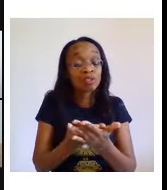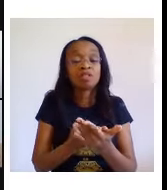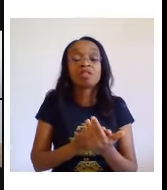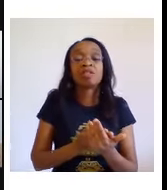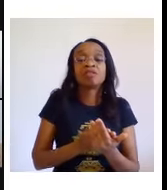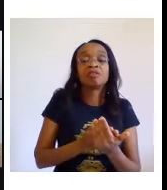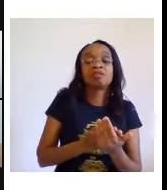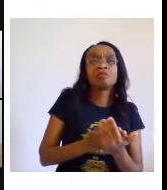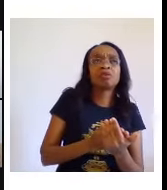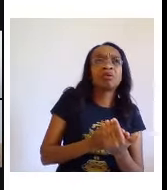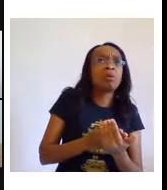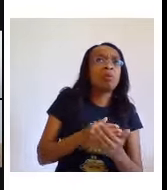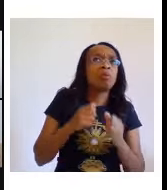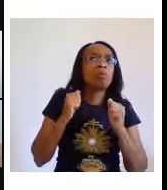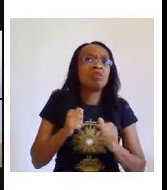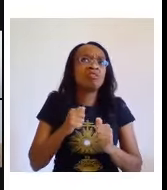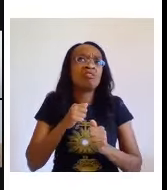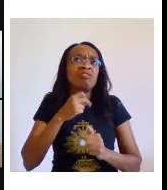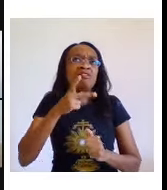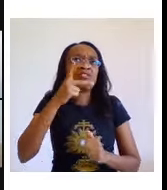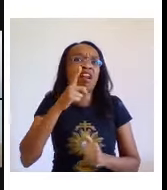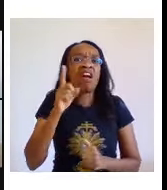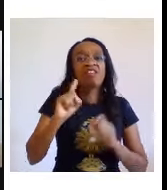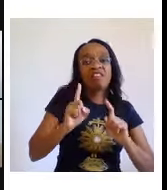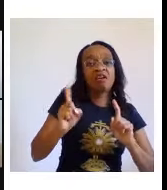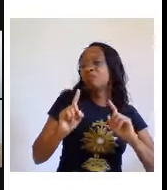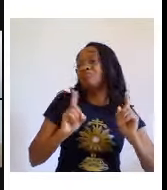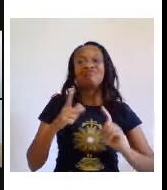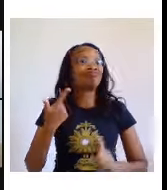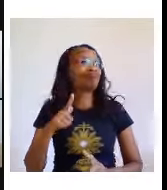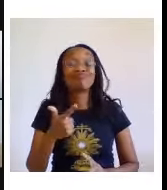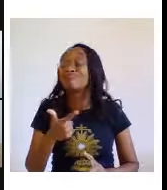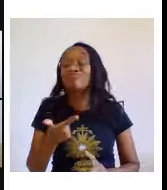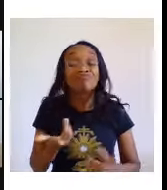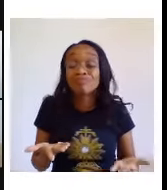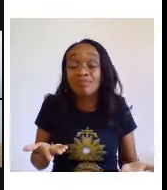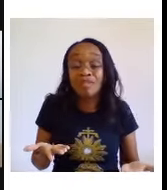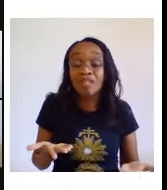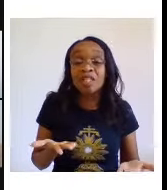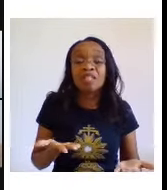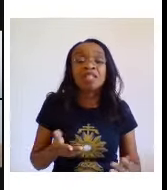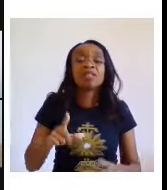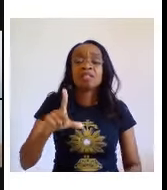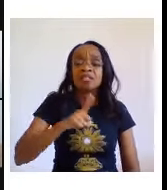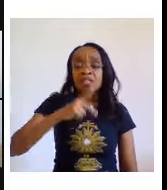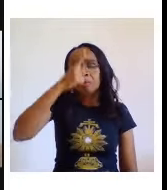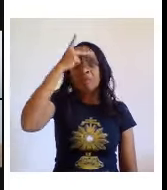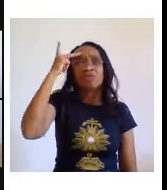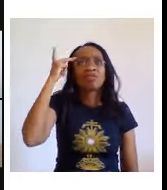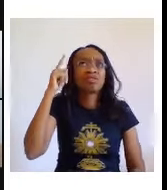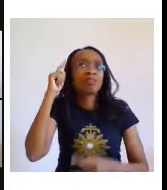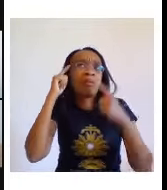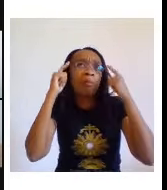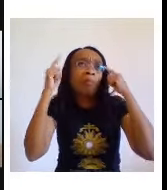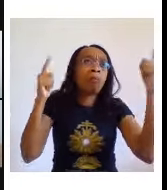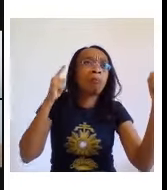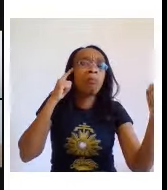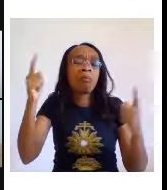espaço para negacionismo. Então, aquelas pessoas que ainda se questionam, né,